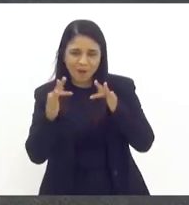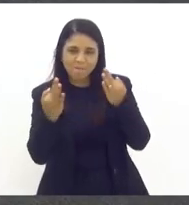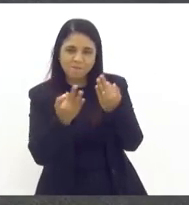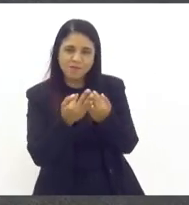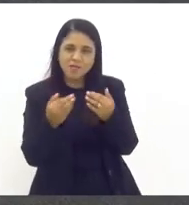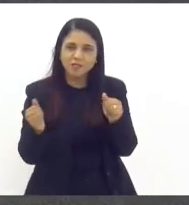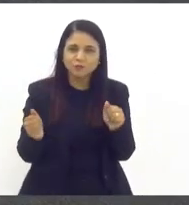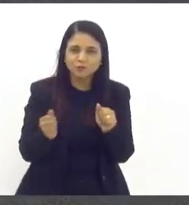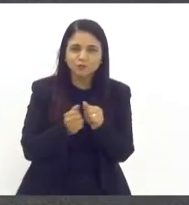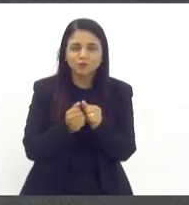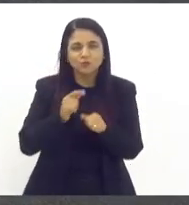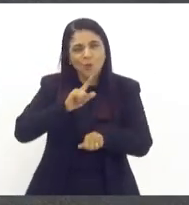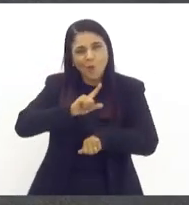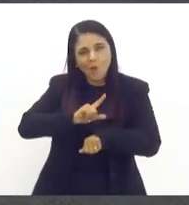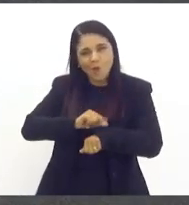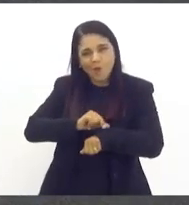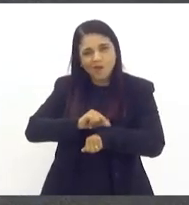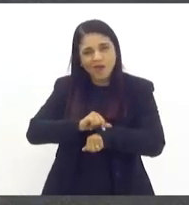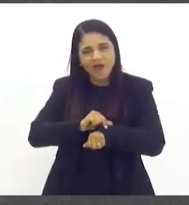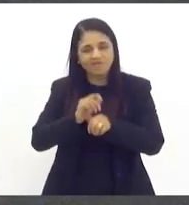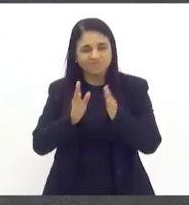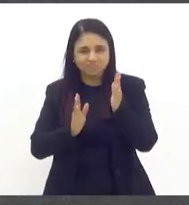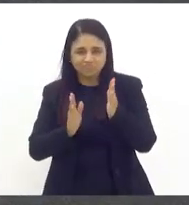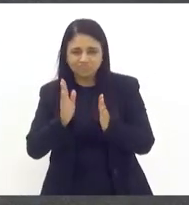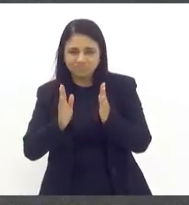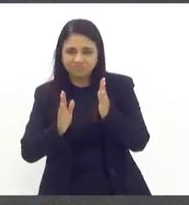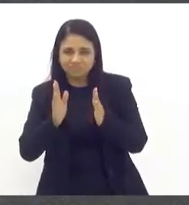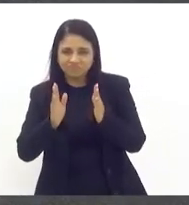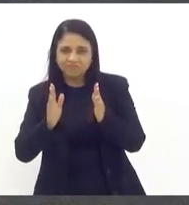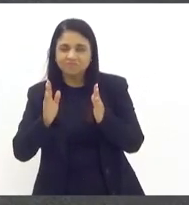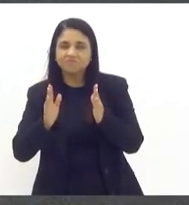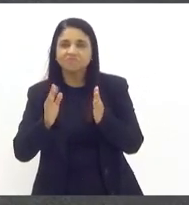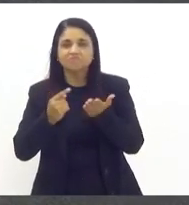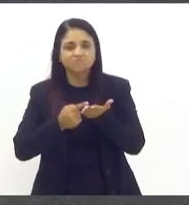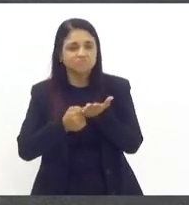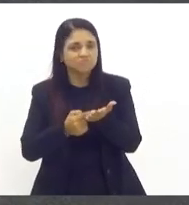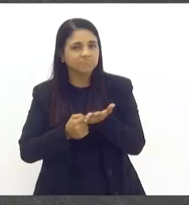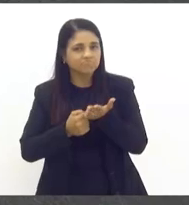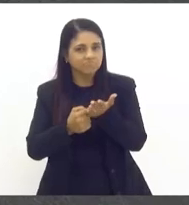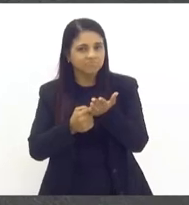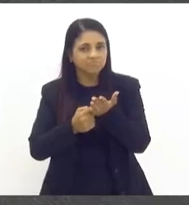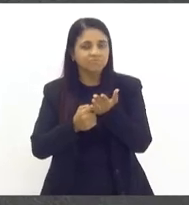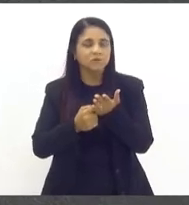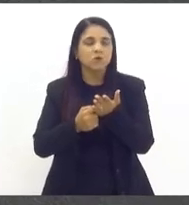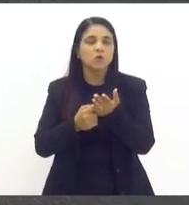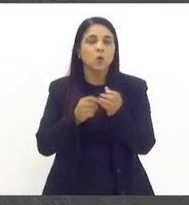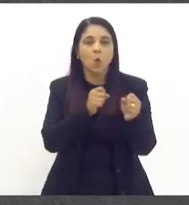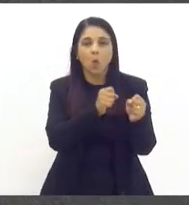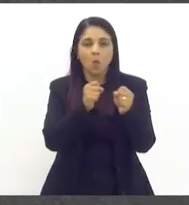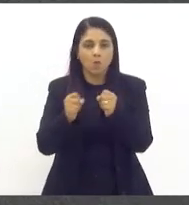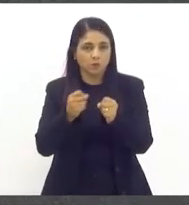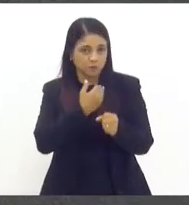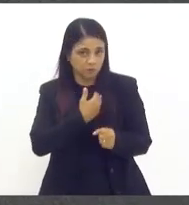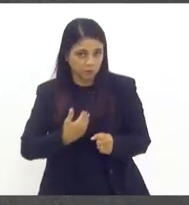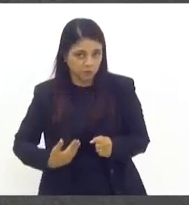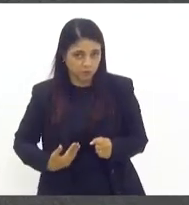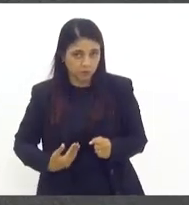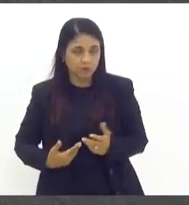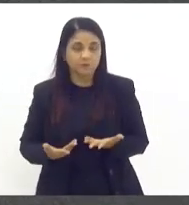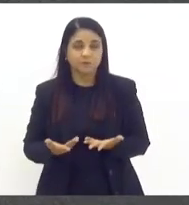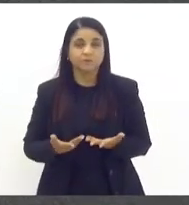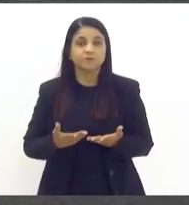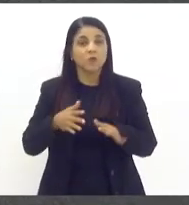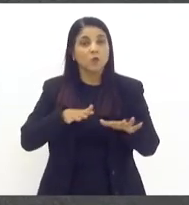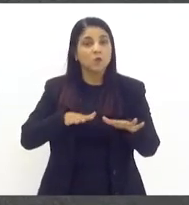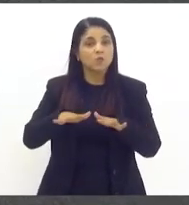num horário que seja estabelecido e pactuado com o poder público é isso que o